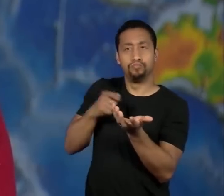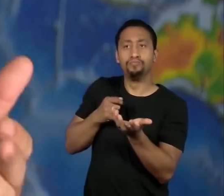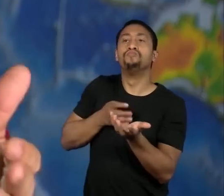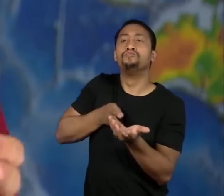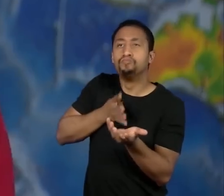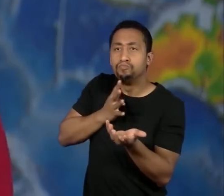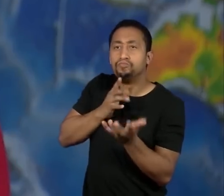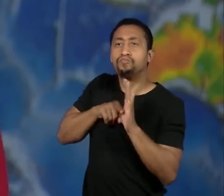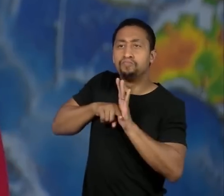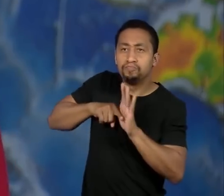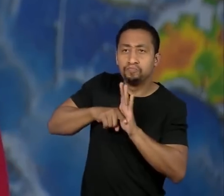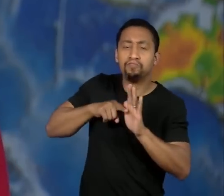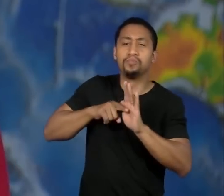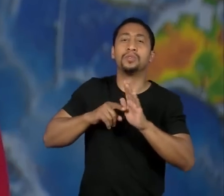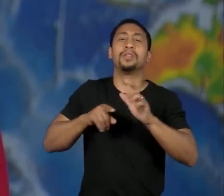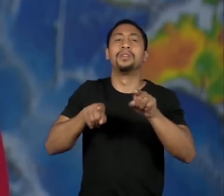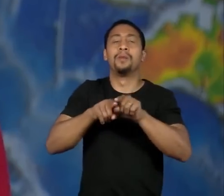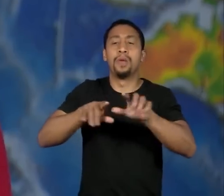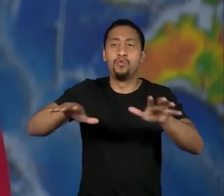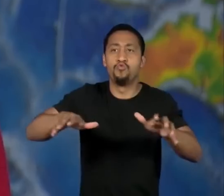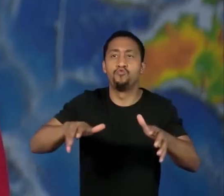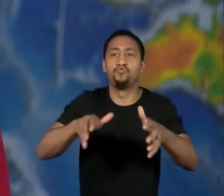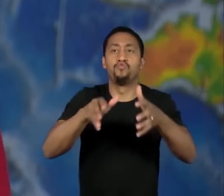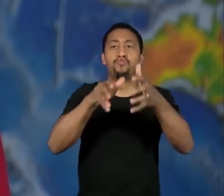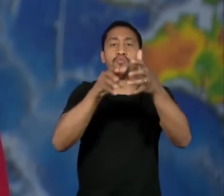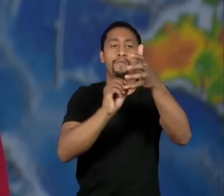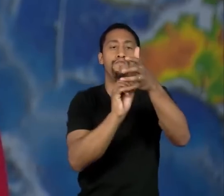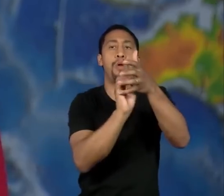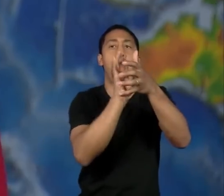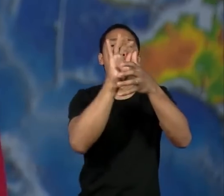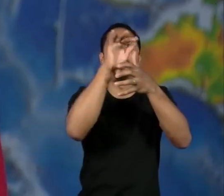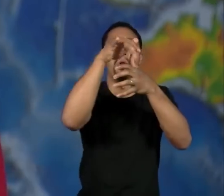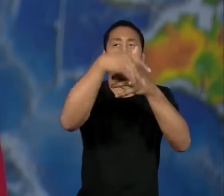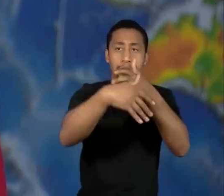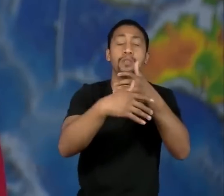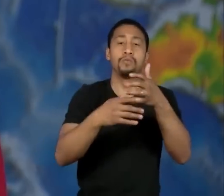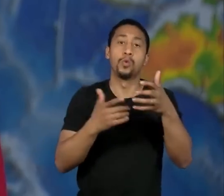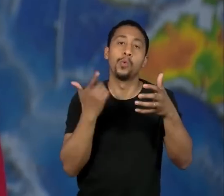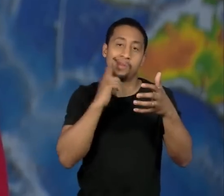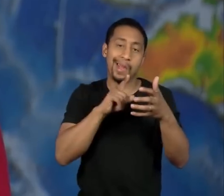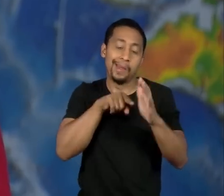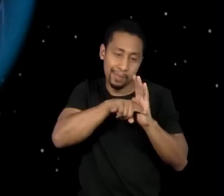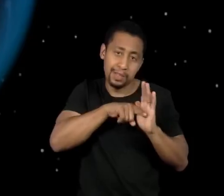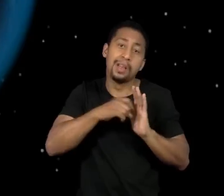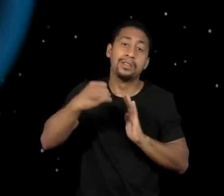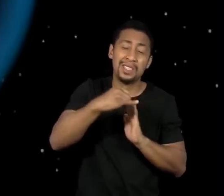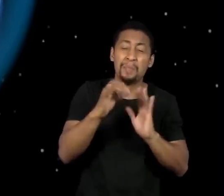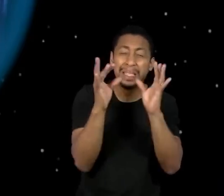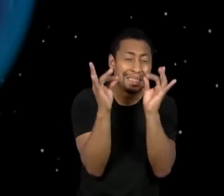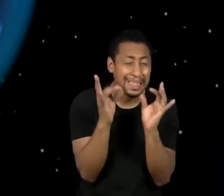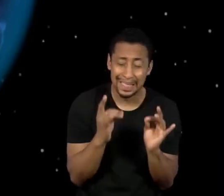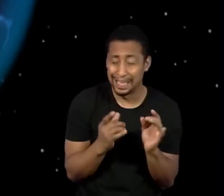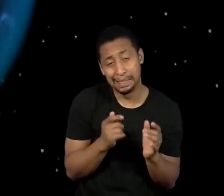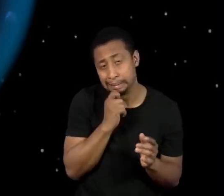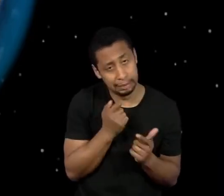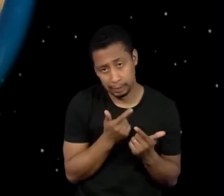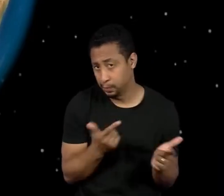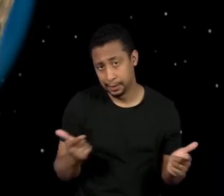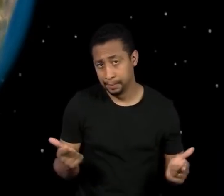sismicidade, do vulcanismo, né? Ainda há muita coisa que a gente não entende no detalhe.